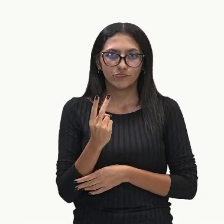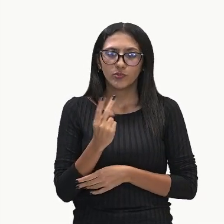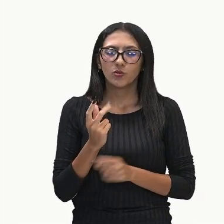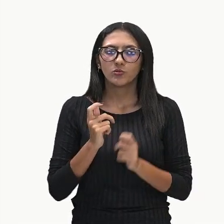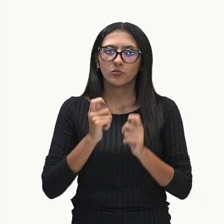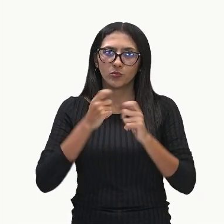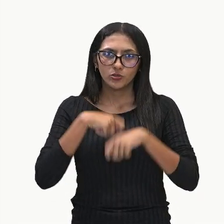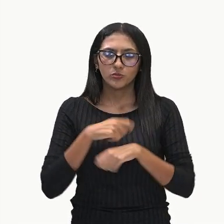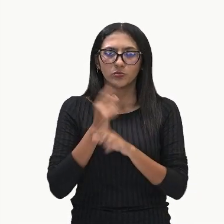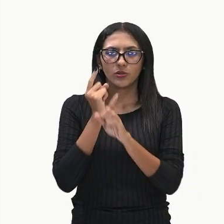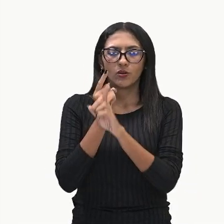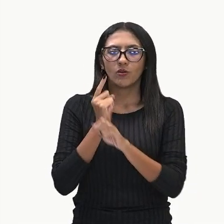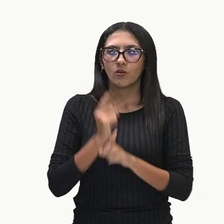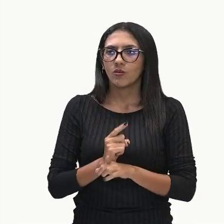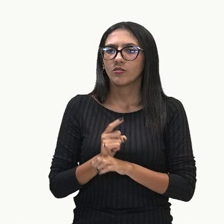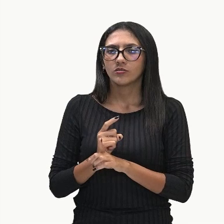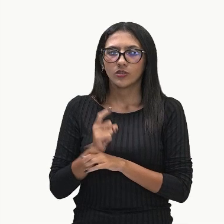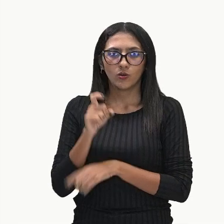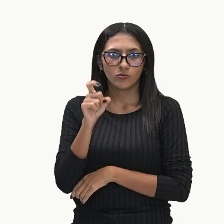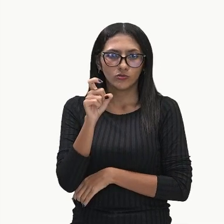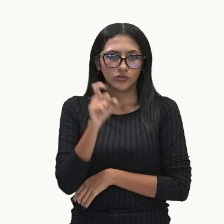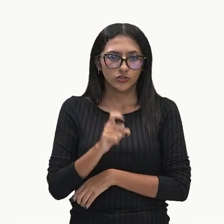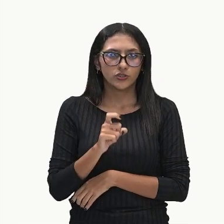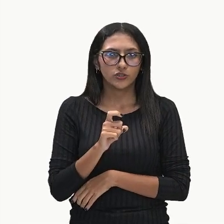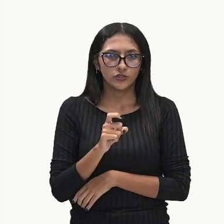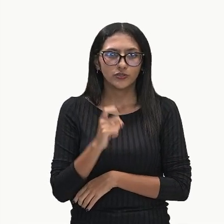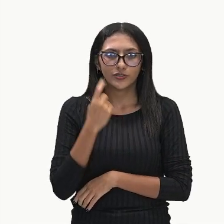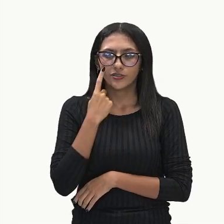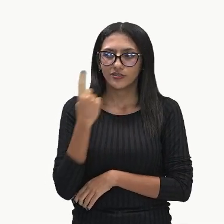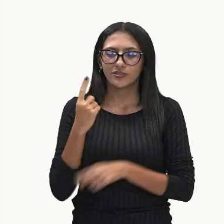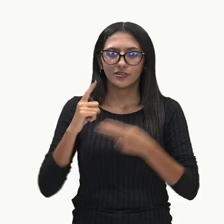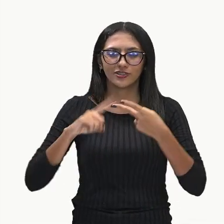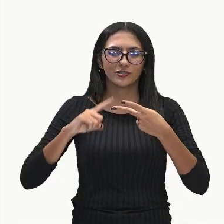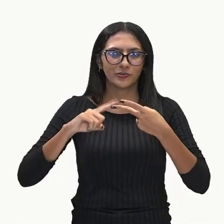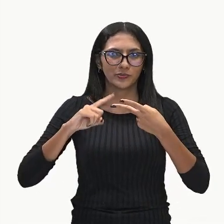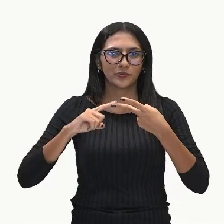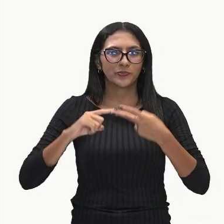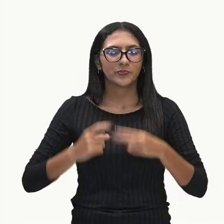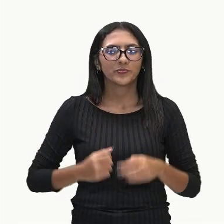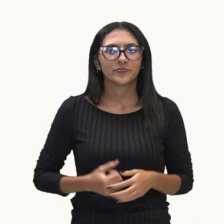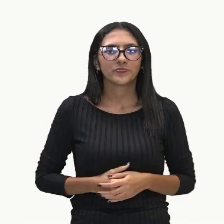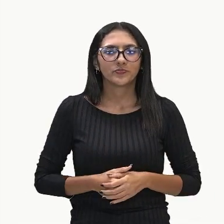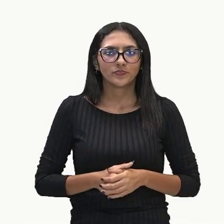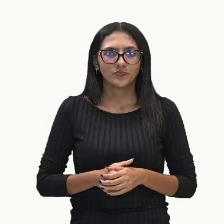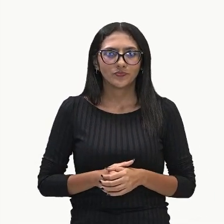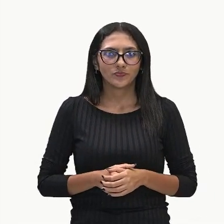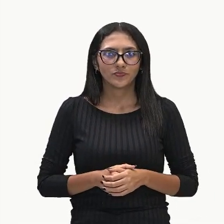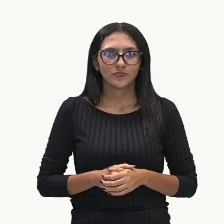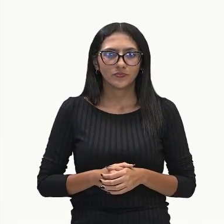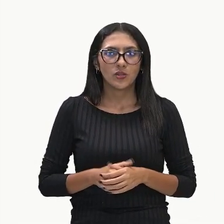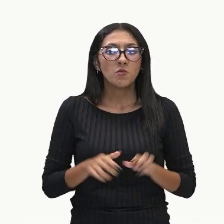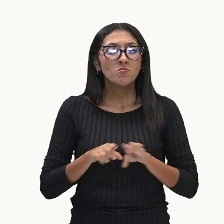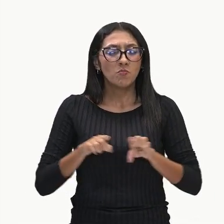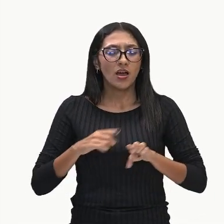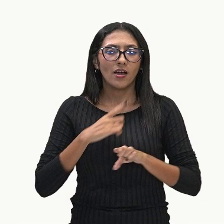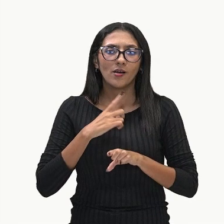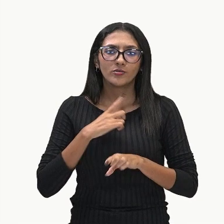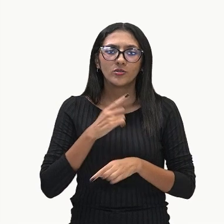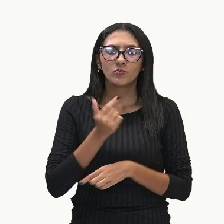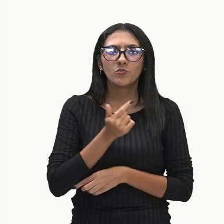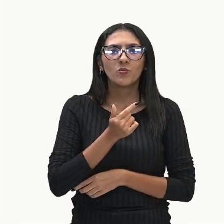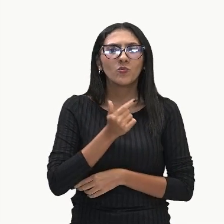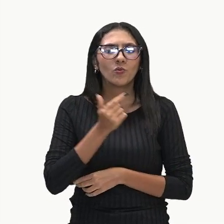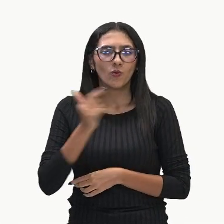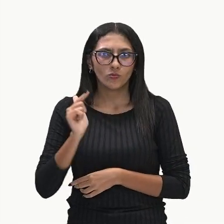achar o valor do x aqui no segundo fator. Tudo bem? Agora, há um outro. Qual é o outro e o que